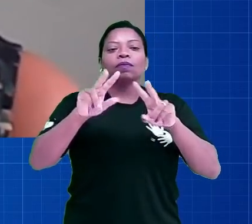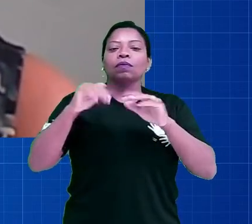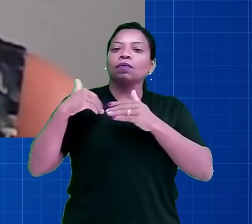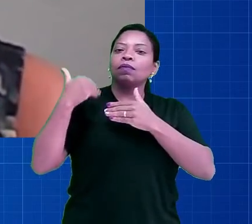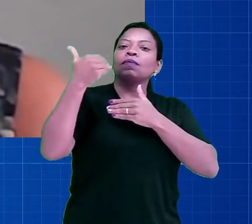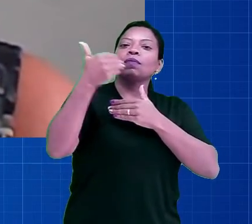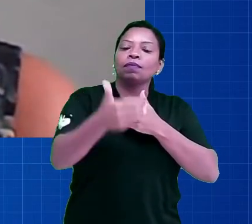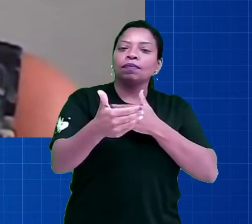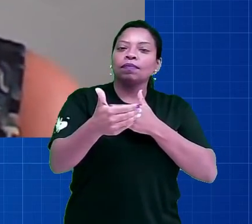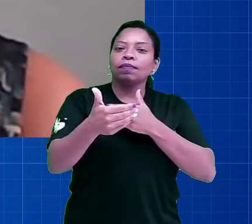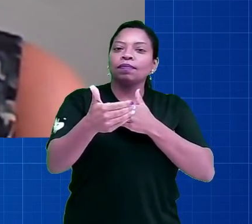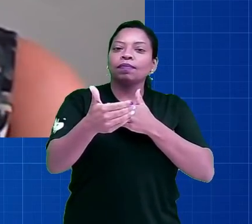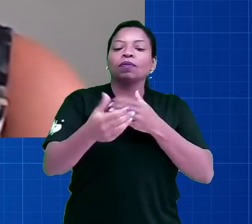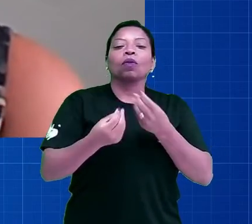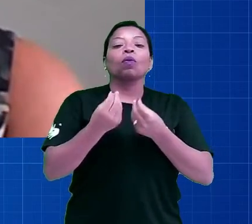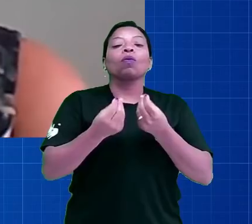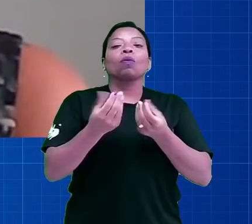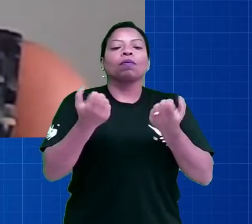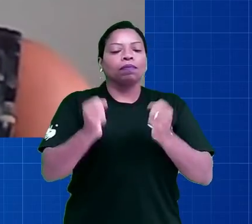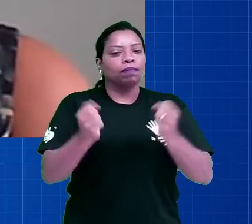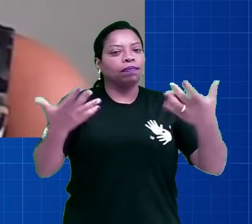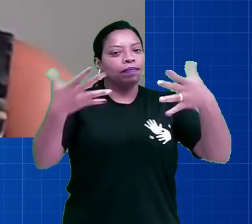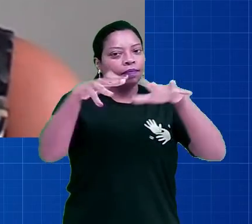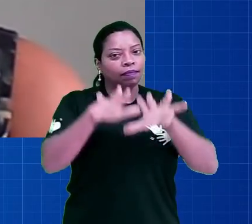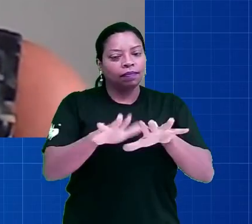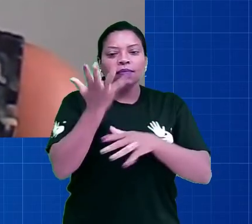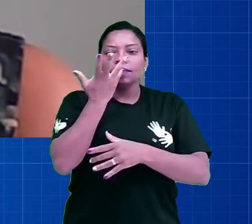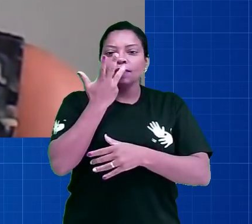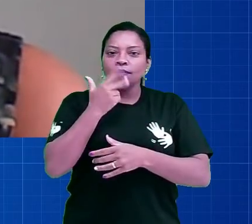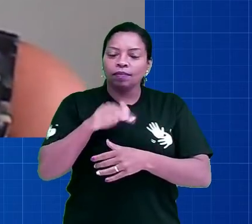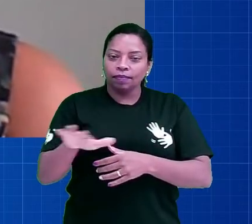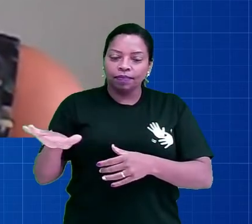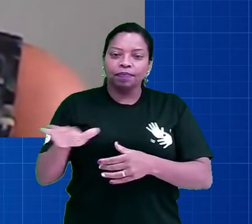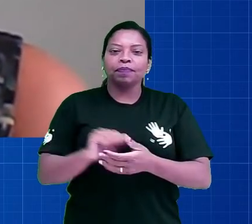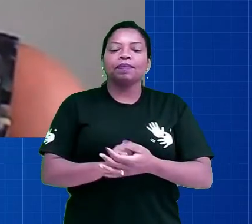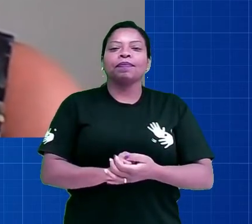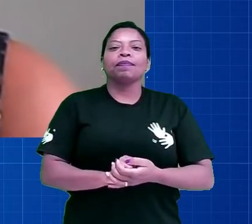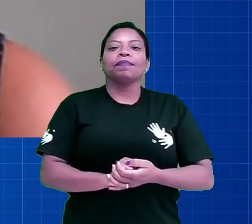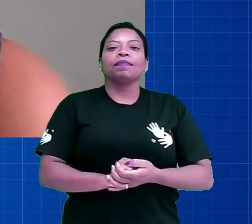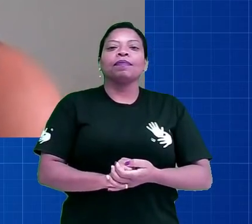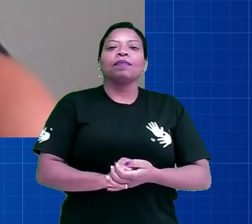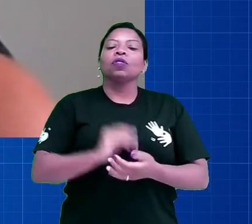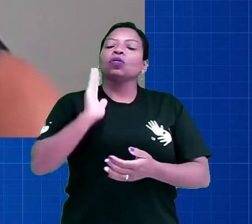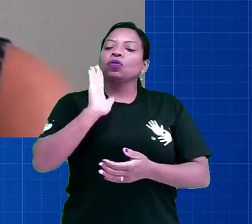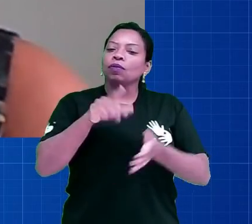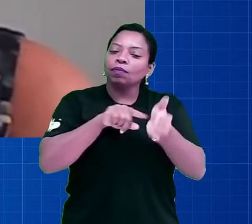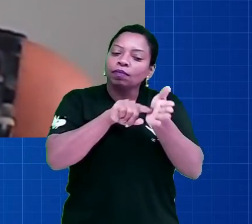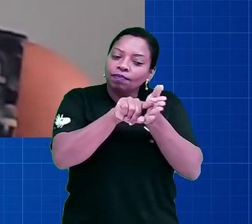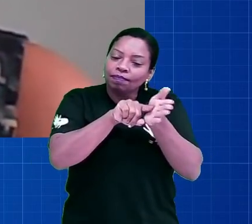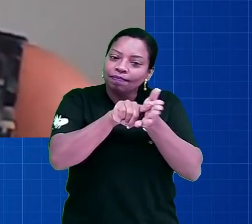da implementação de uma visão à frente do processo de inclusão das